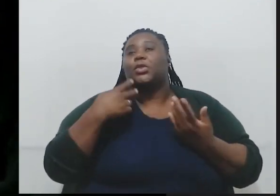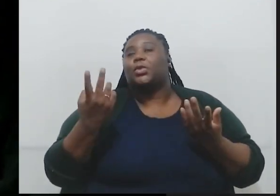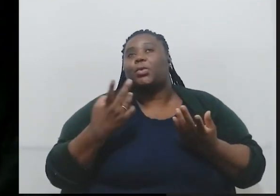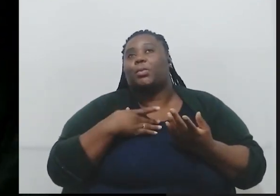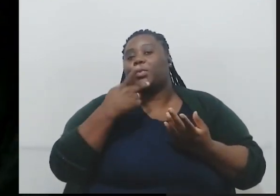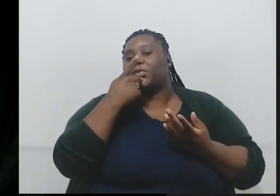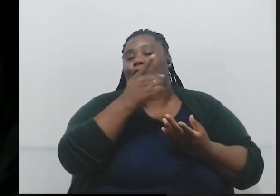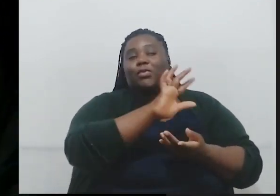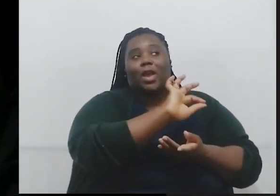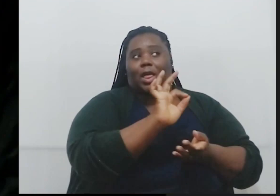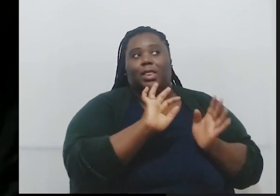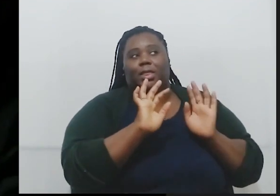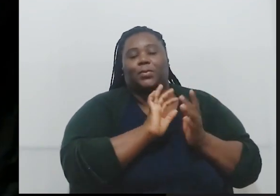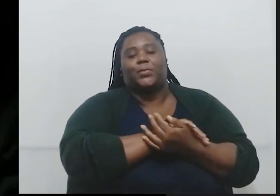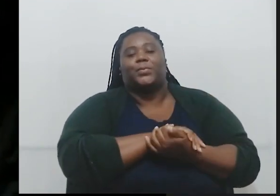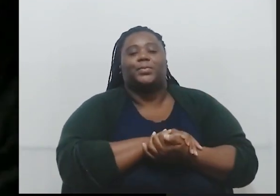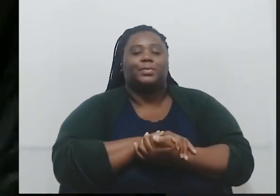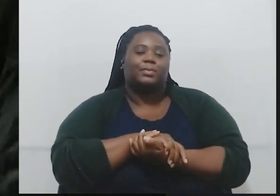jamais negá-la.